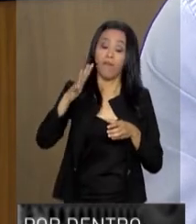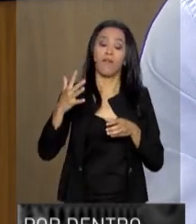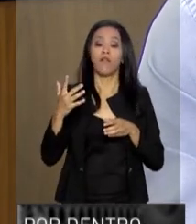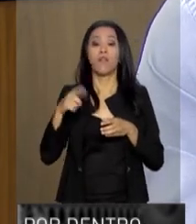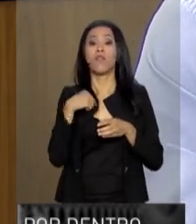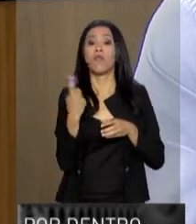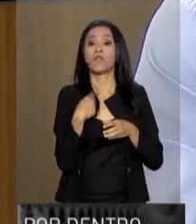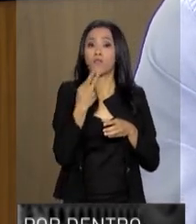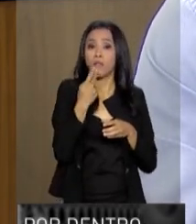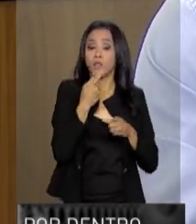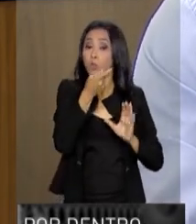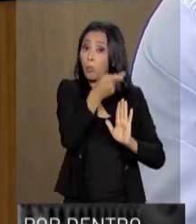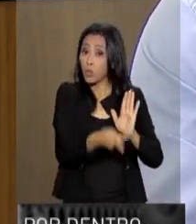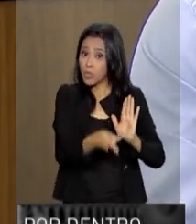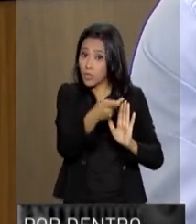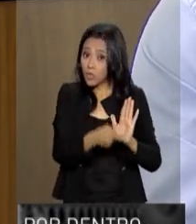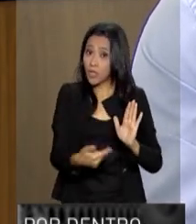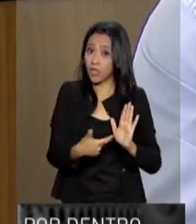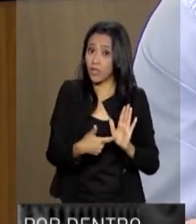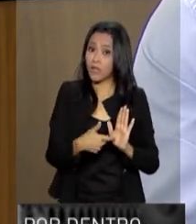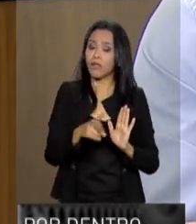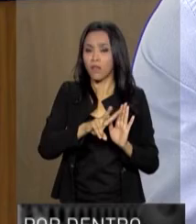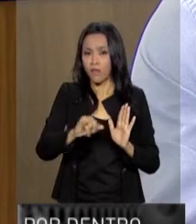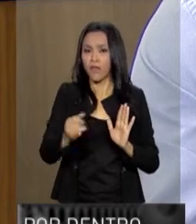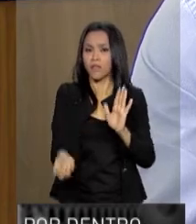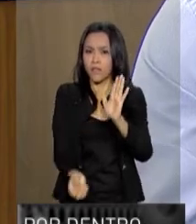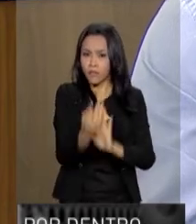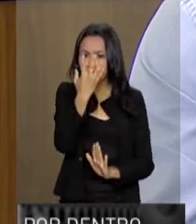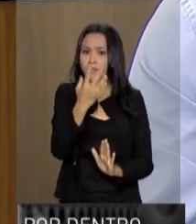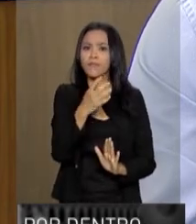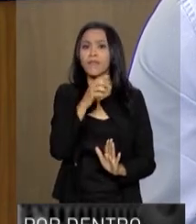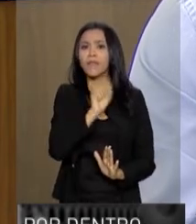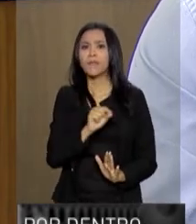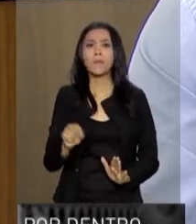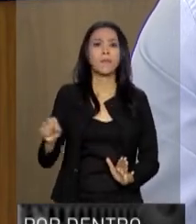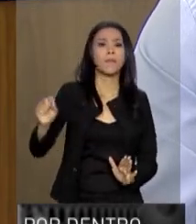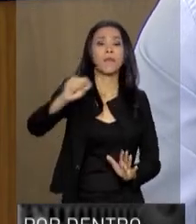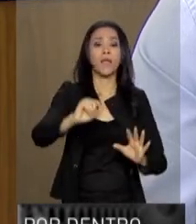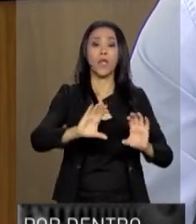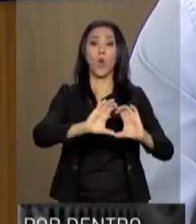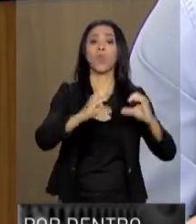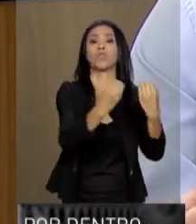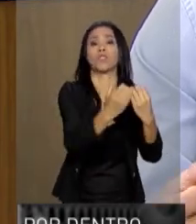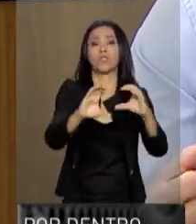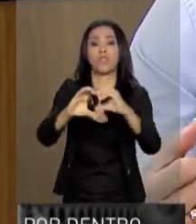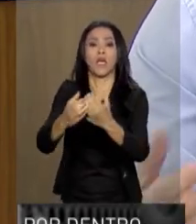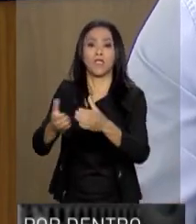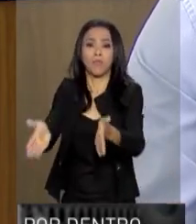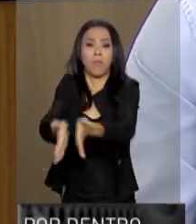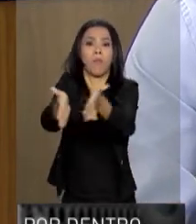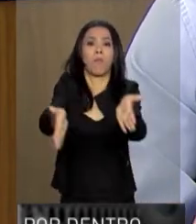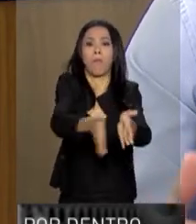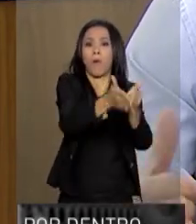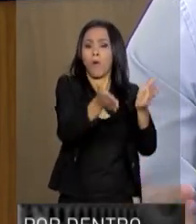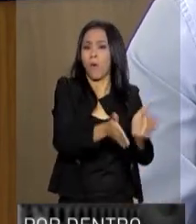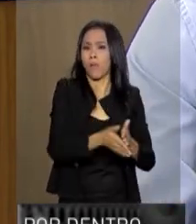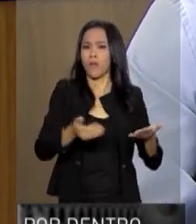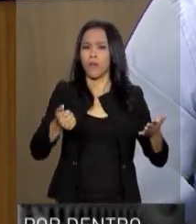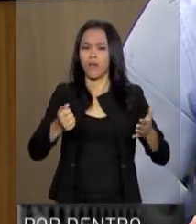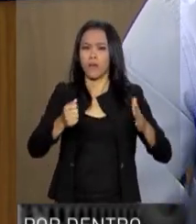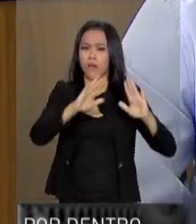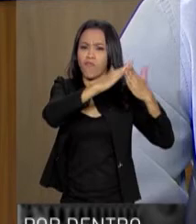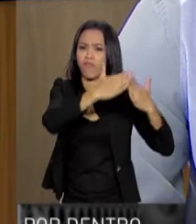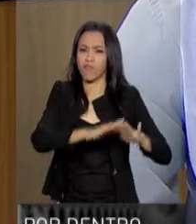que será implantado em comunidades vulneráveis será implantado nas periferias nas